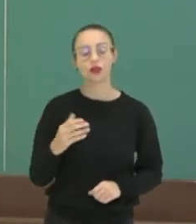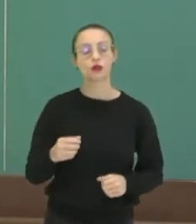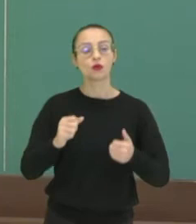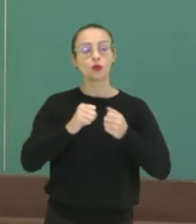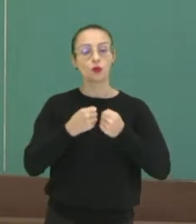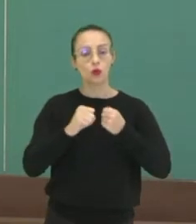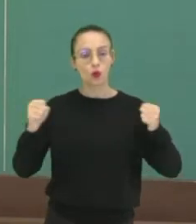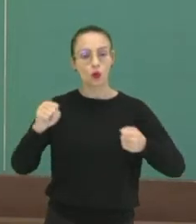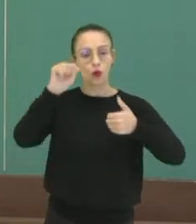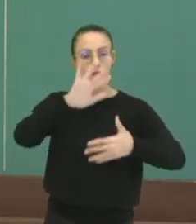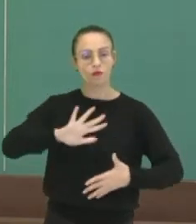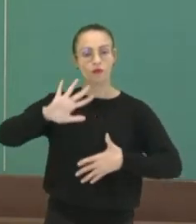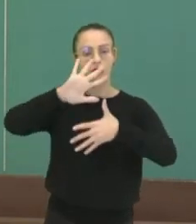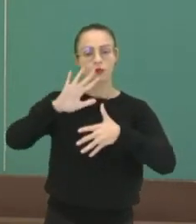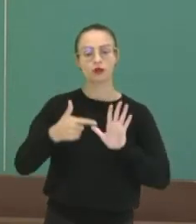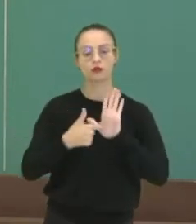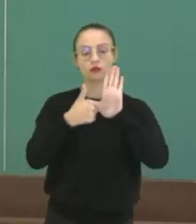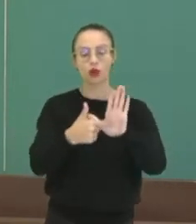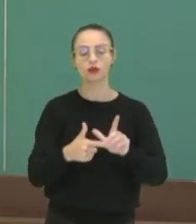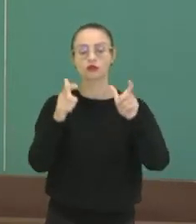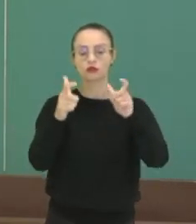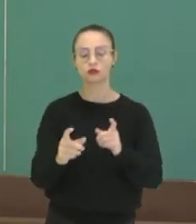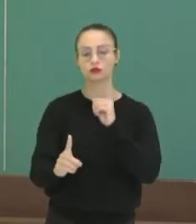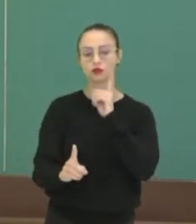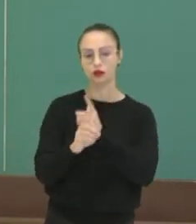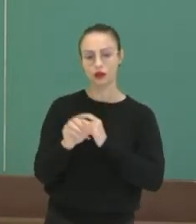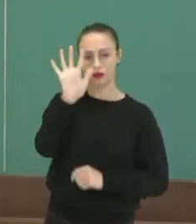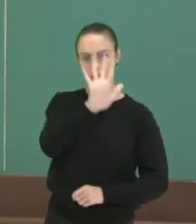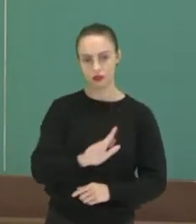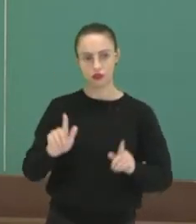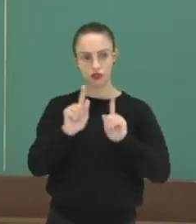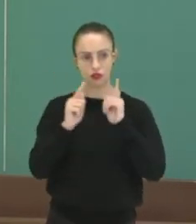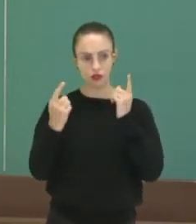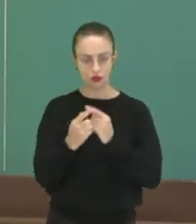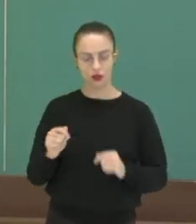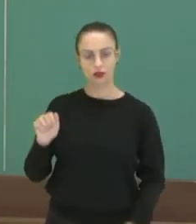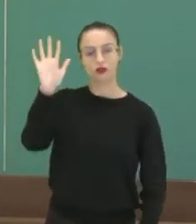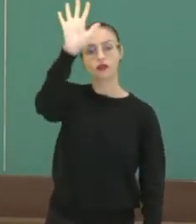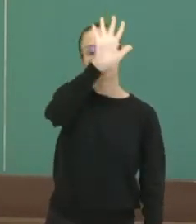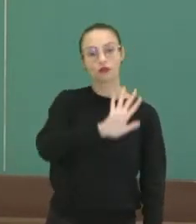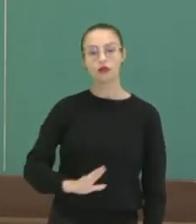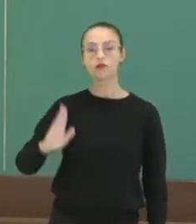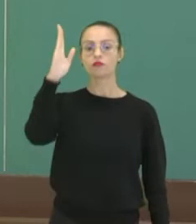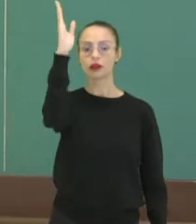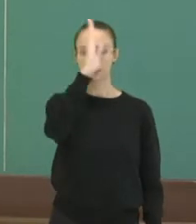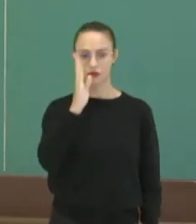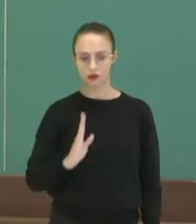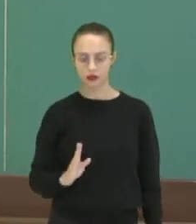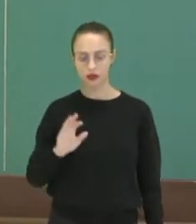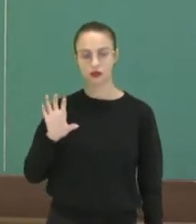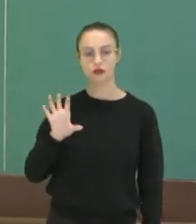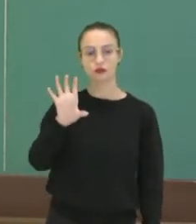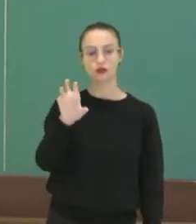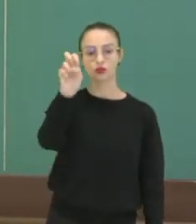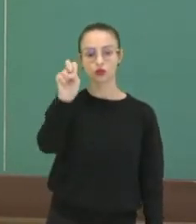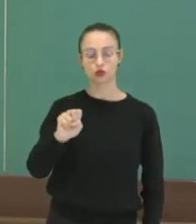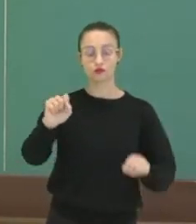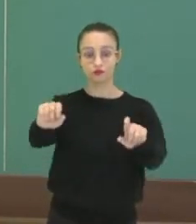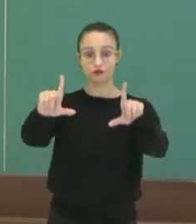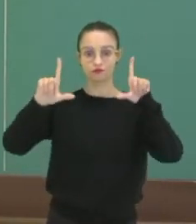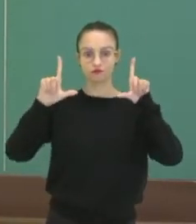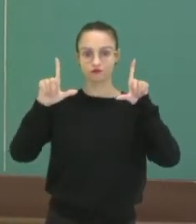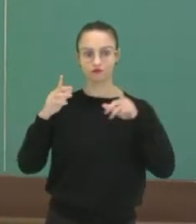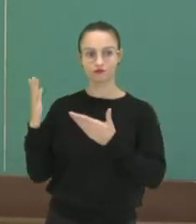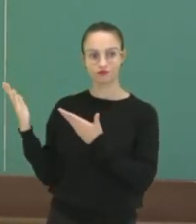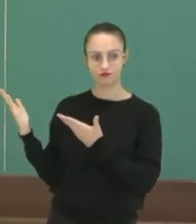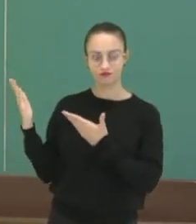de localização geográfica. Então eu tenho o território brasileiro e a região sul já está destacada ali,